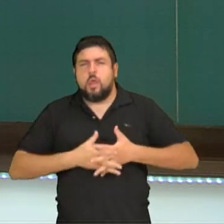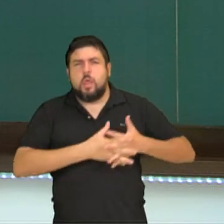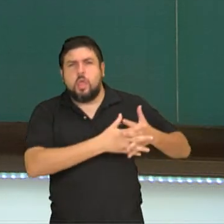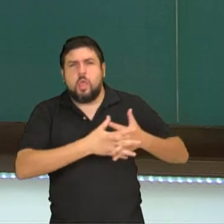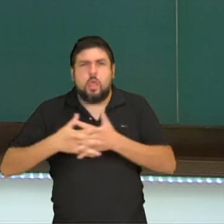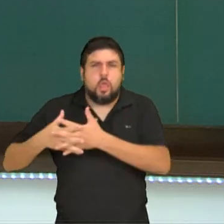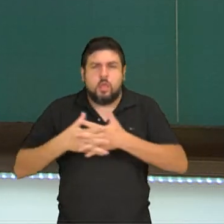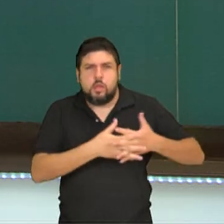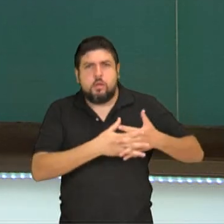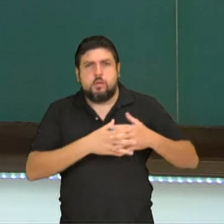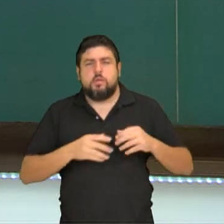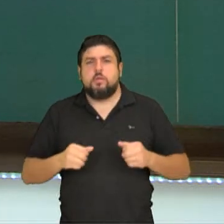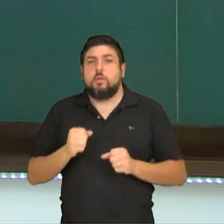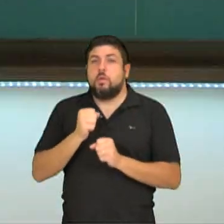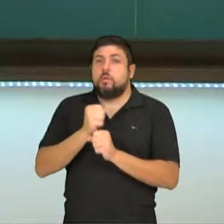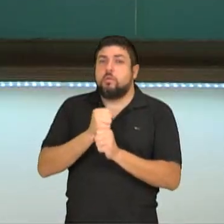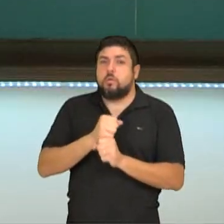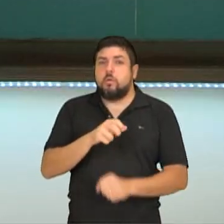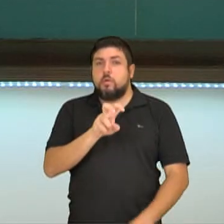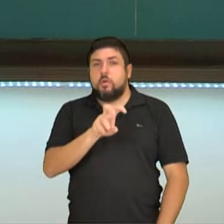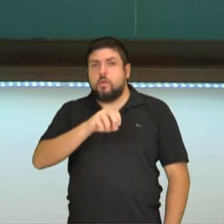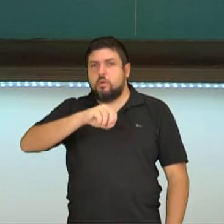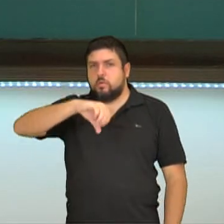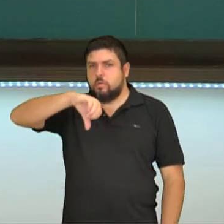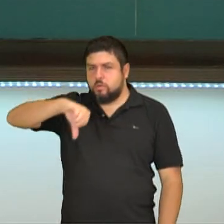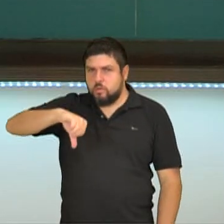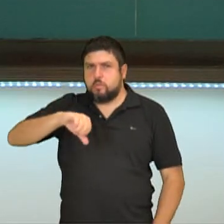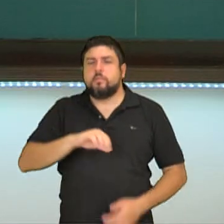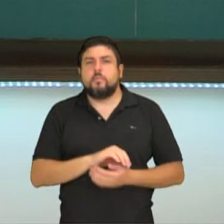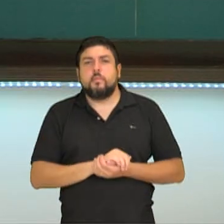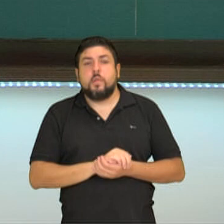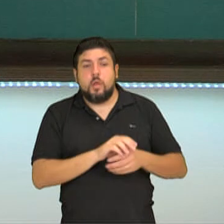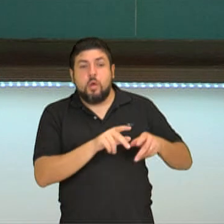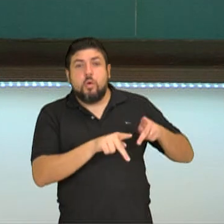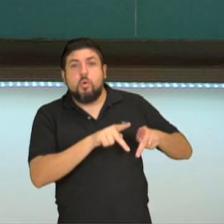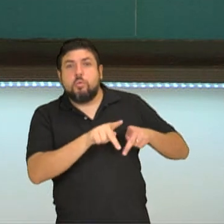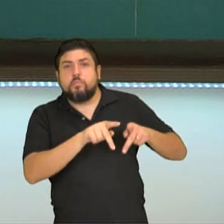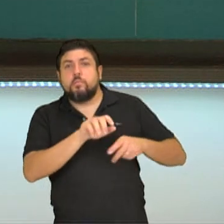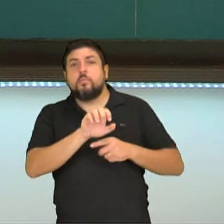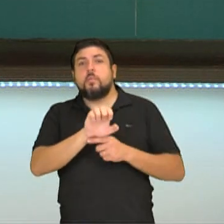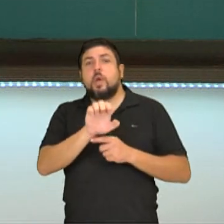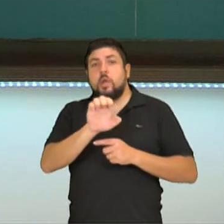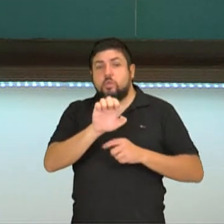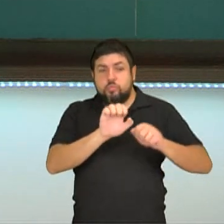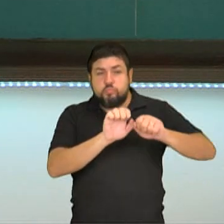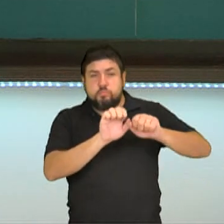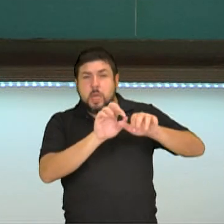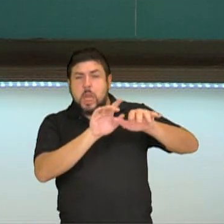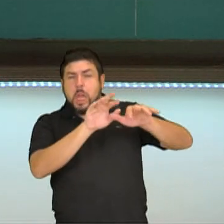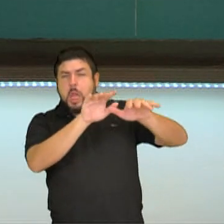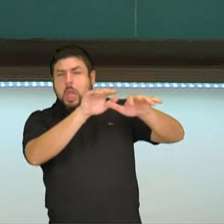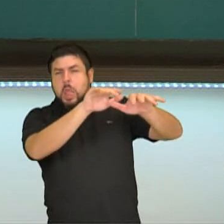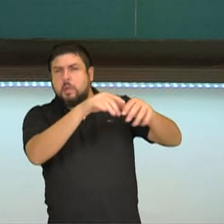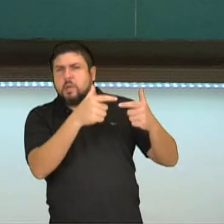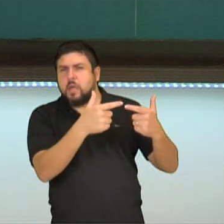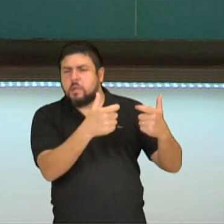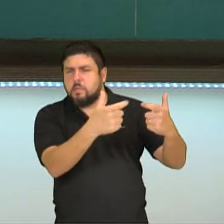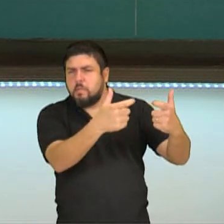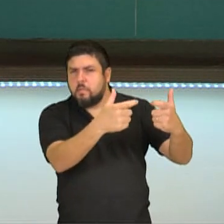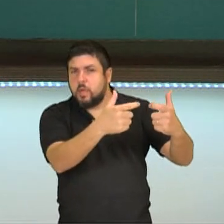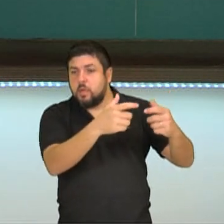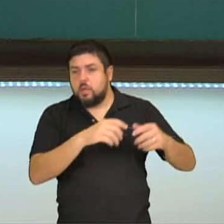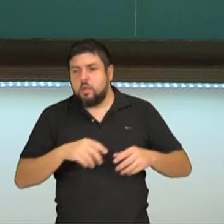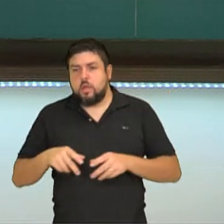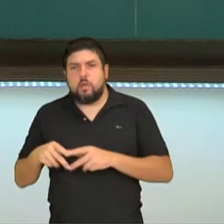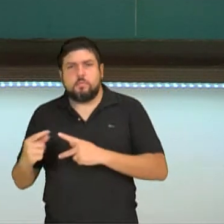acabaram então em 509, enquanto os etruscos se envolviam em guerras, acabaram expulsando, através do Senado, o